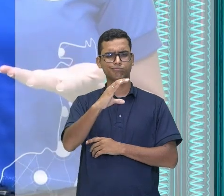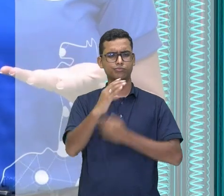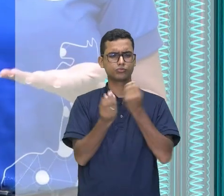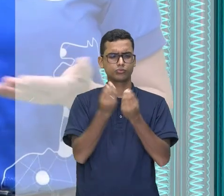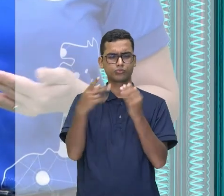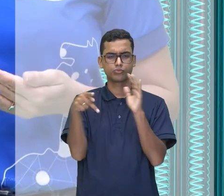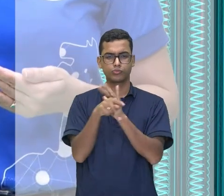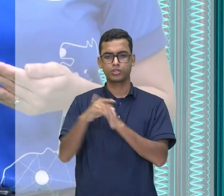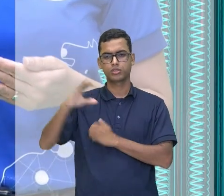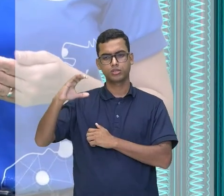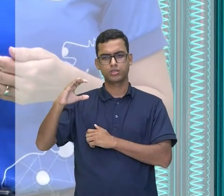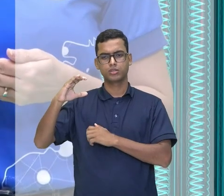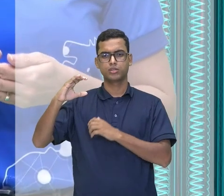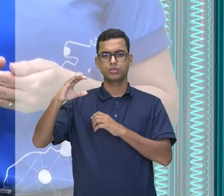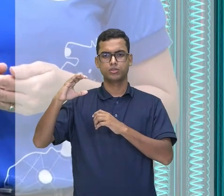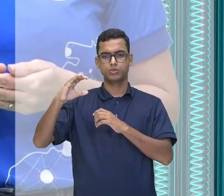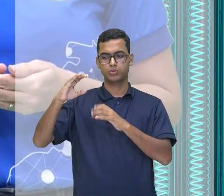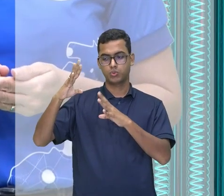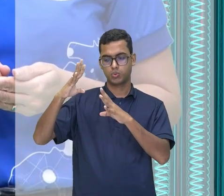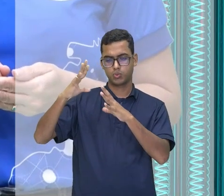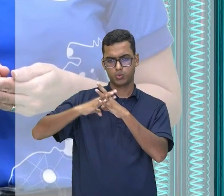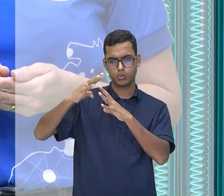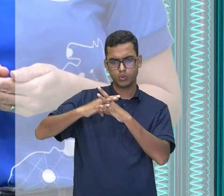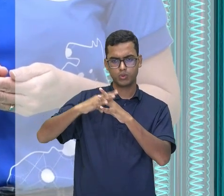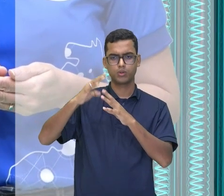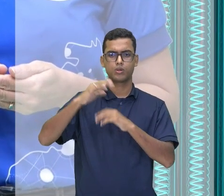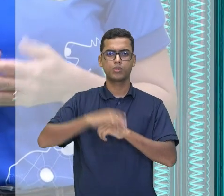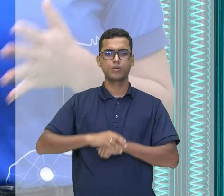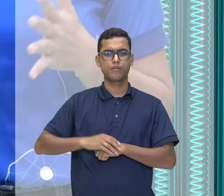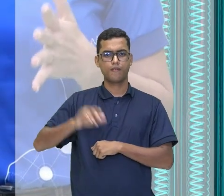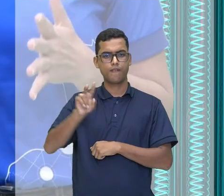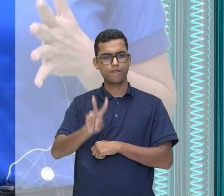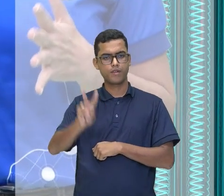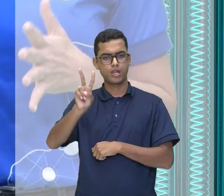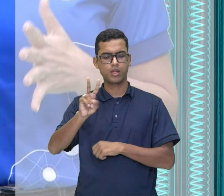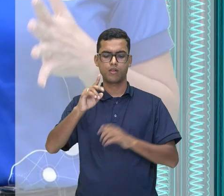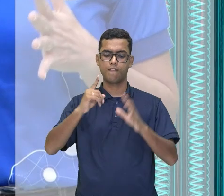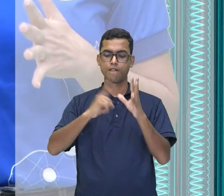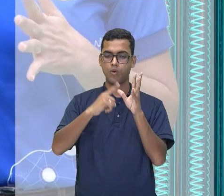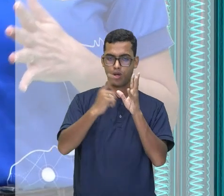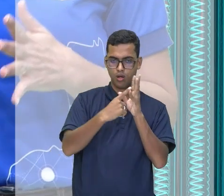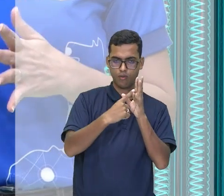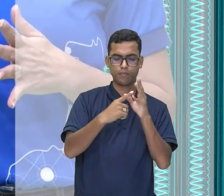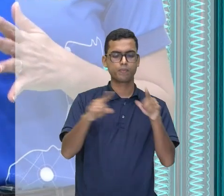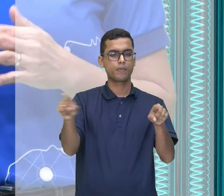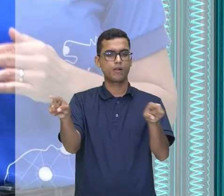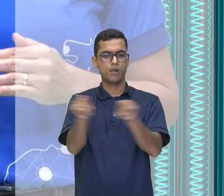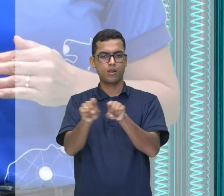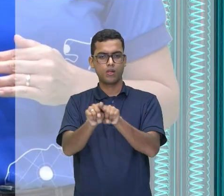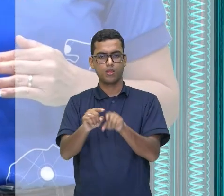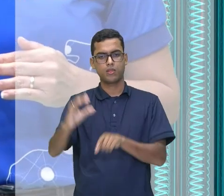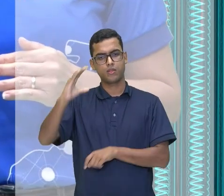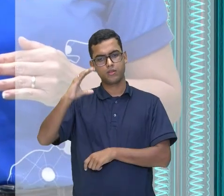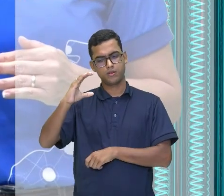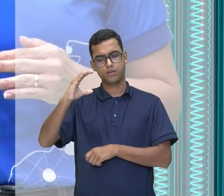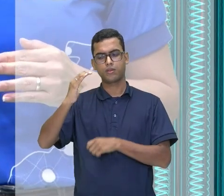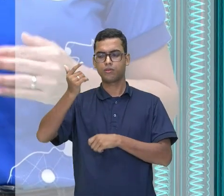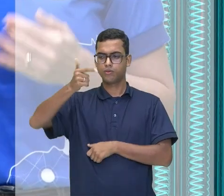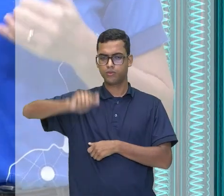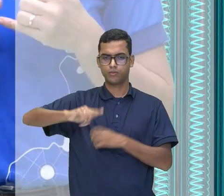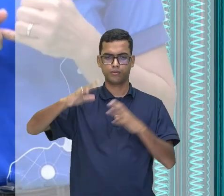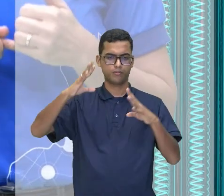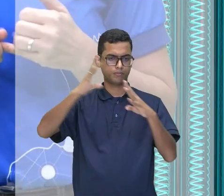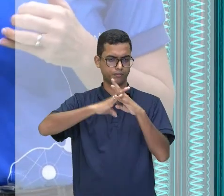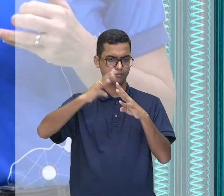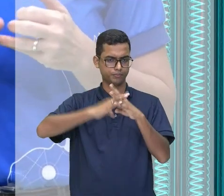V de vogal e C, né, de consoante, CVC. O que acontece quando o verbo termina nessa